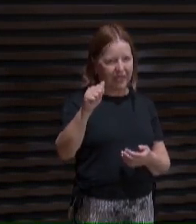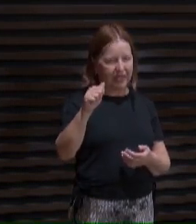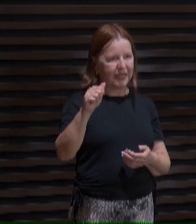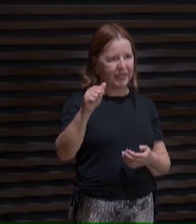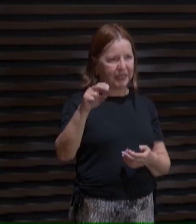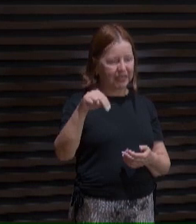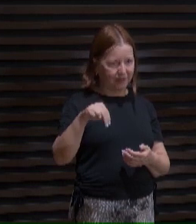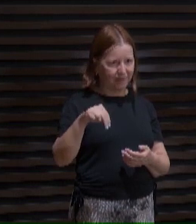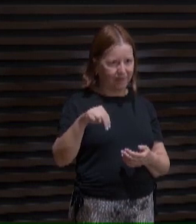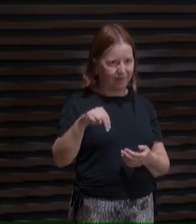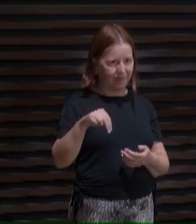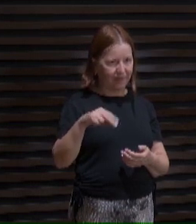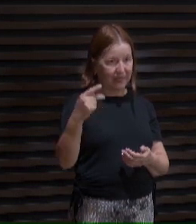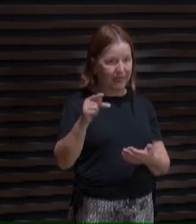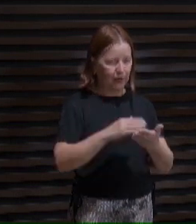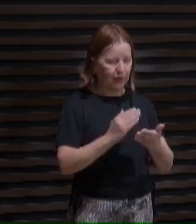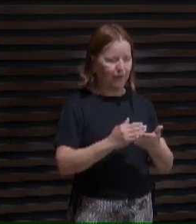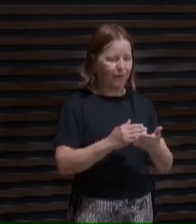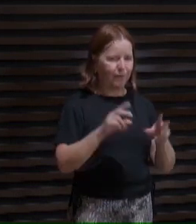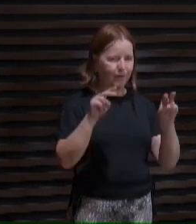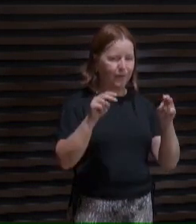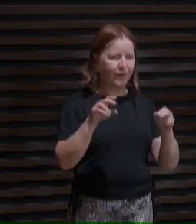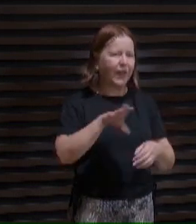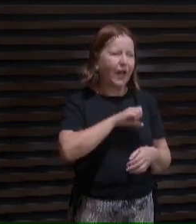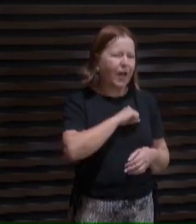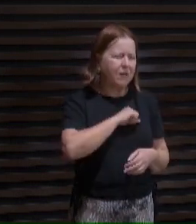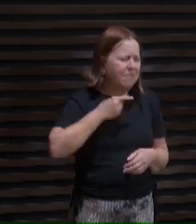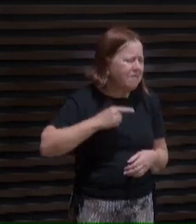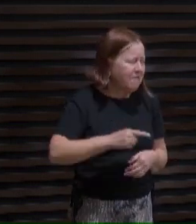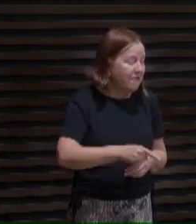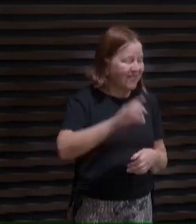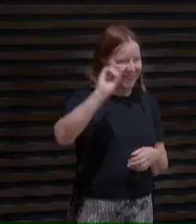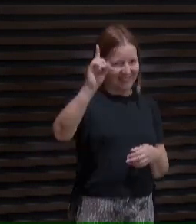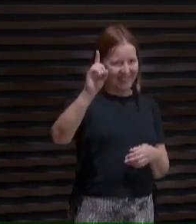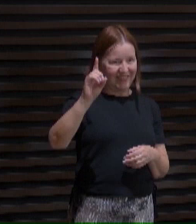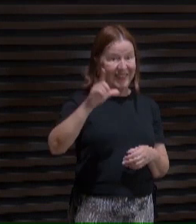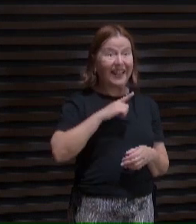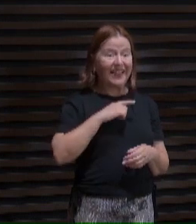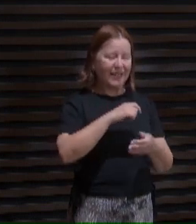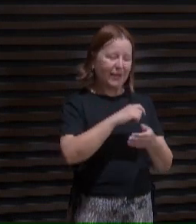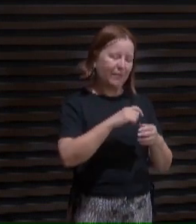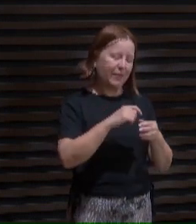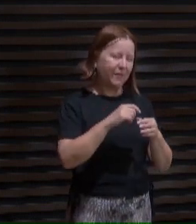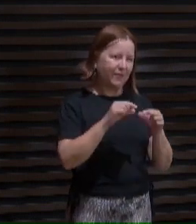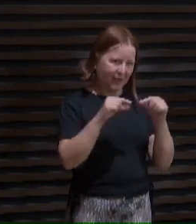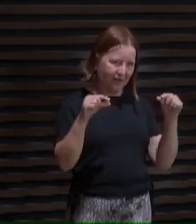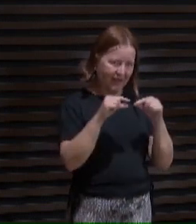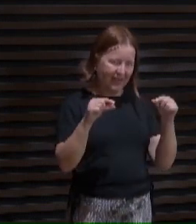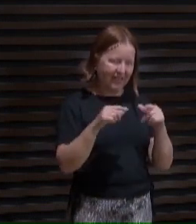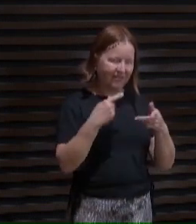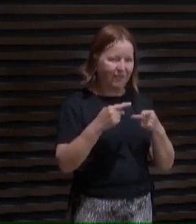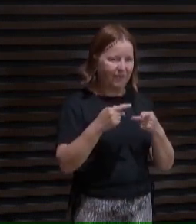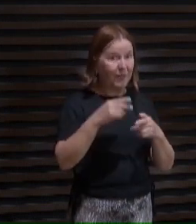O Amor Furioso de Deus, ele tem uma frase que ele diz: no dia que você chegar